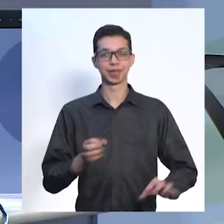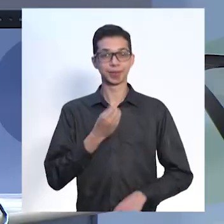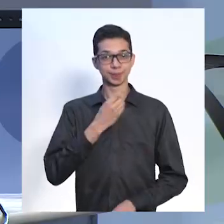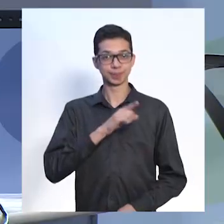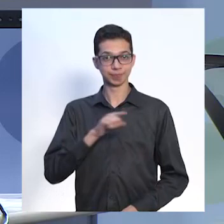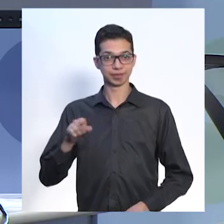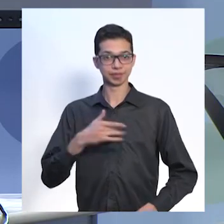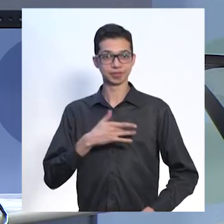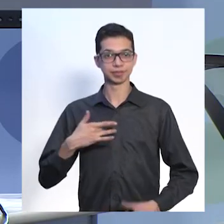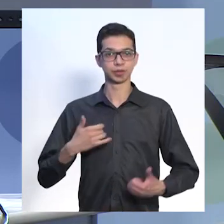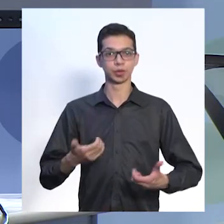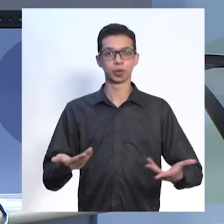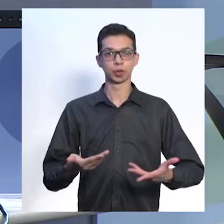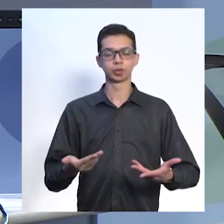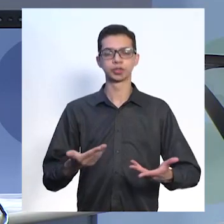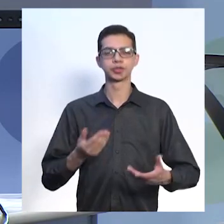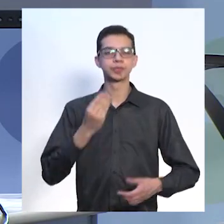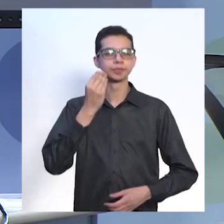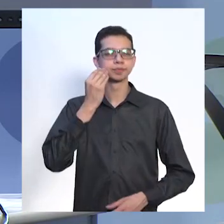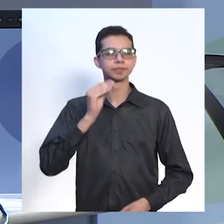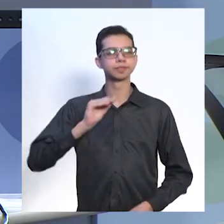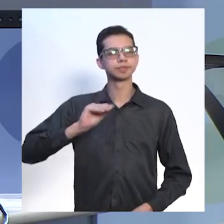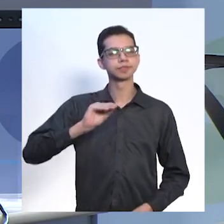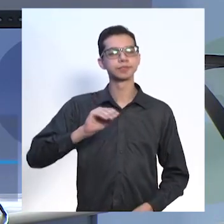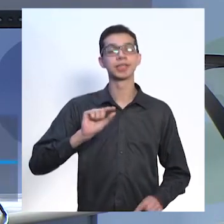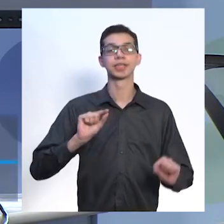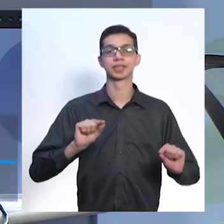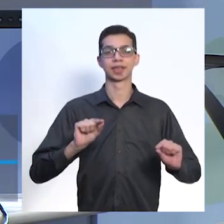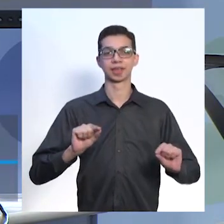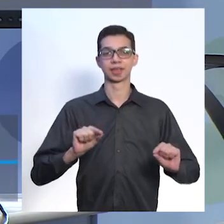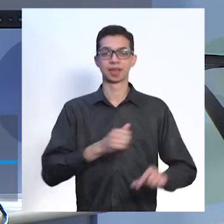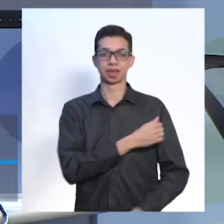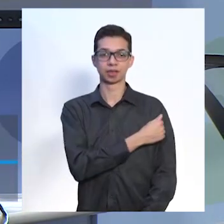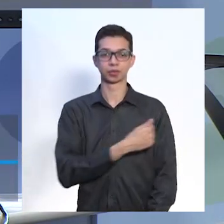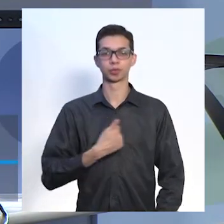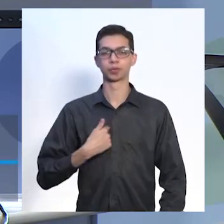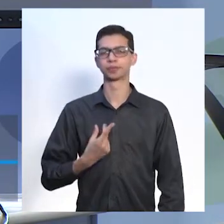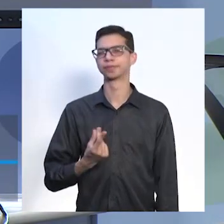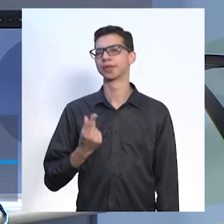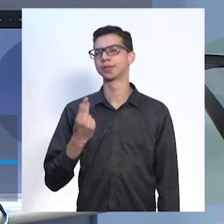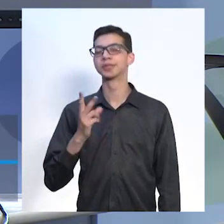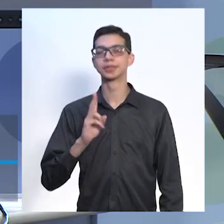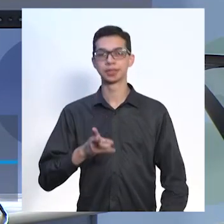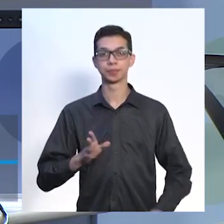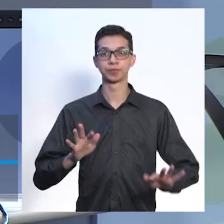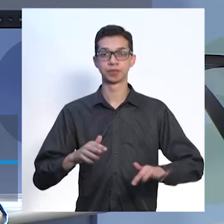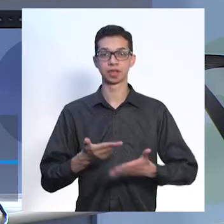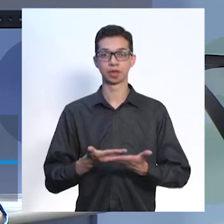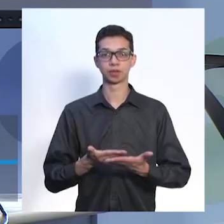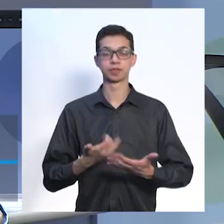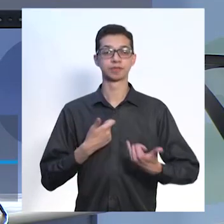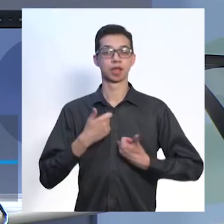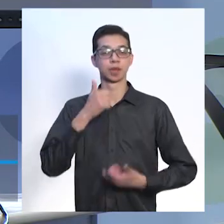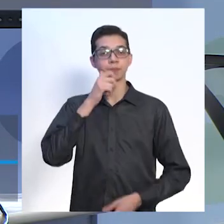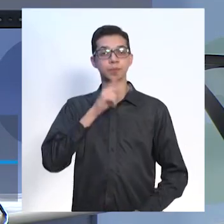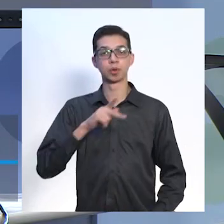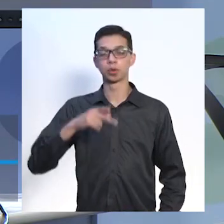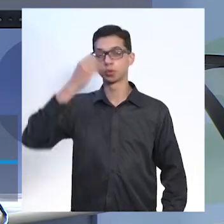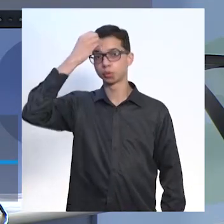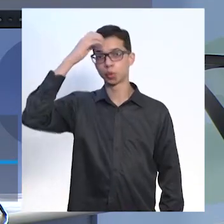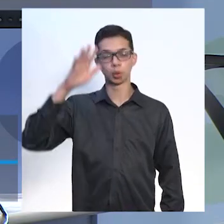vou mandar hoje um beijo só para um aluno que, assim, eu estou devendo há muito tempo. E quando eu terminar a aula, ele fala, Pro, você não lembrou. Pro, você não lembrou.